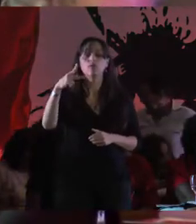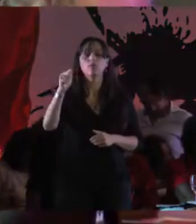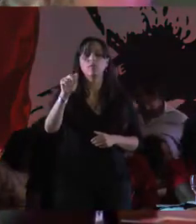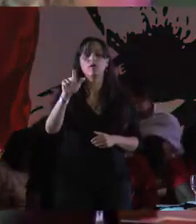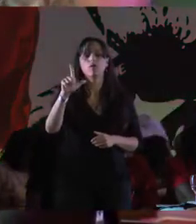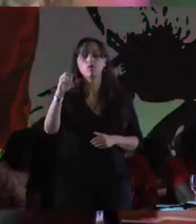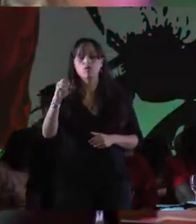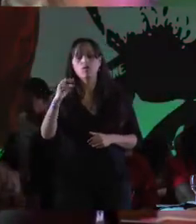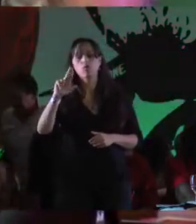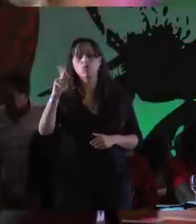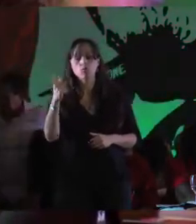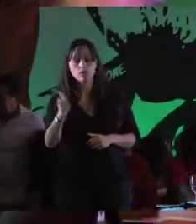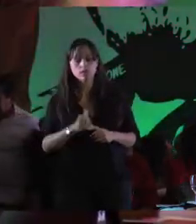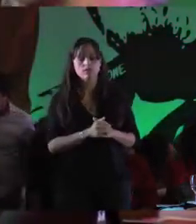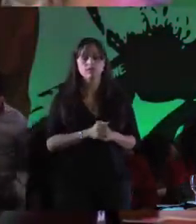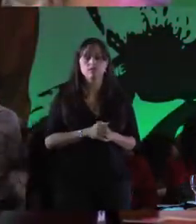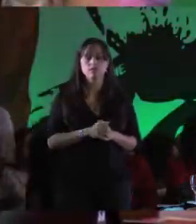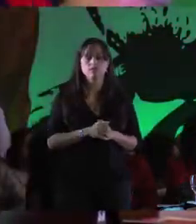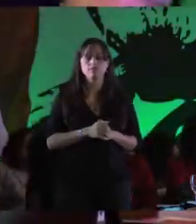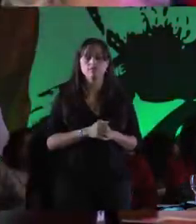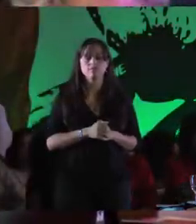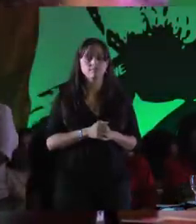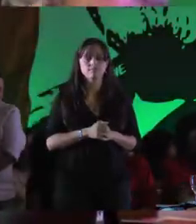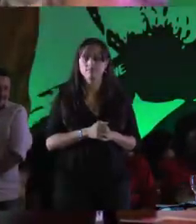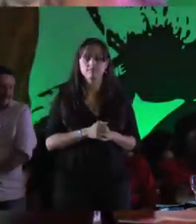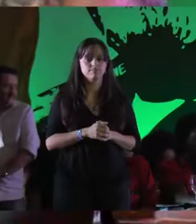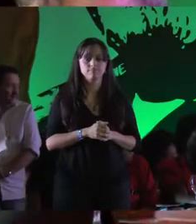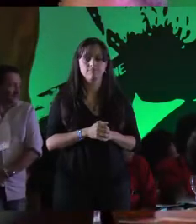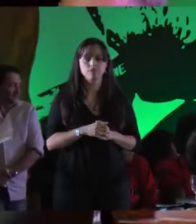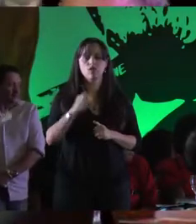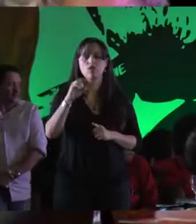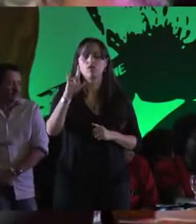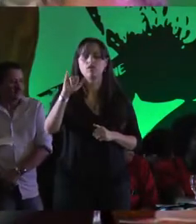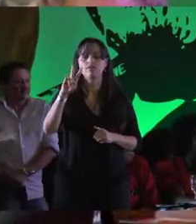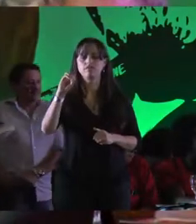Dirceu, Cuxiquem, Genuíno,